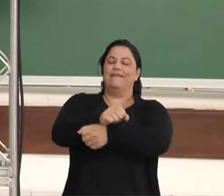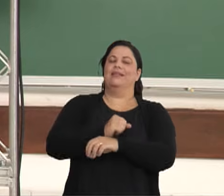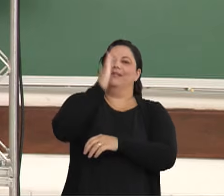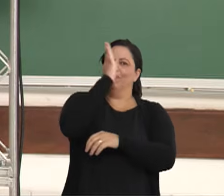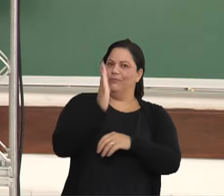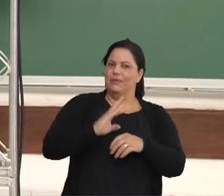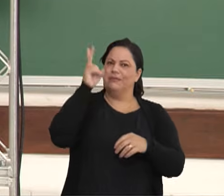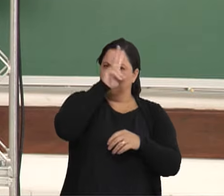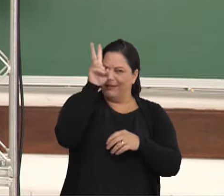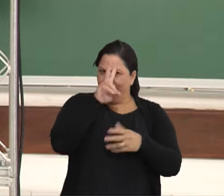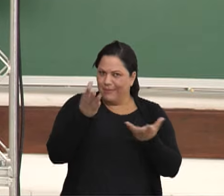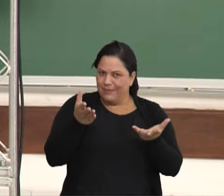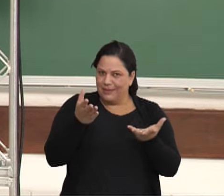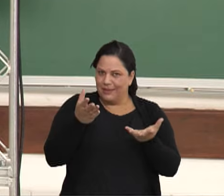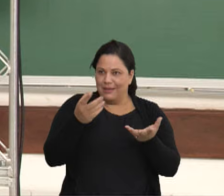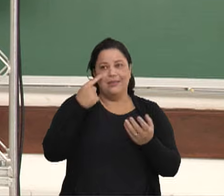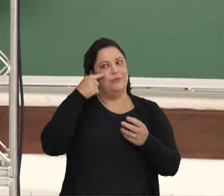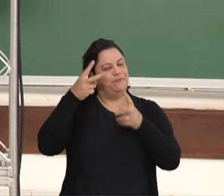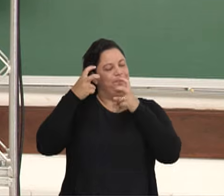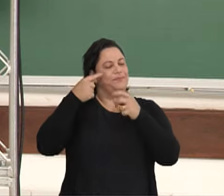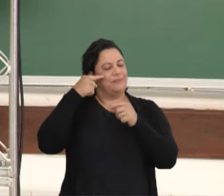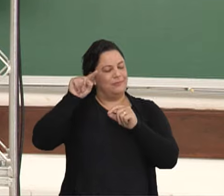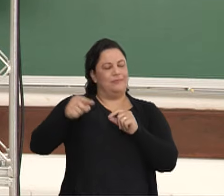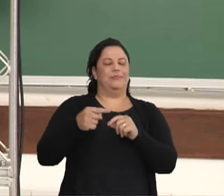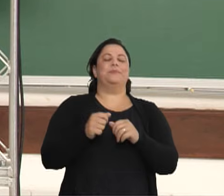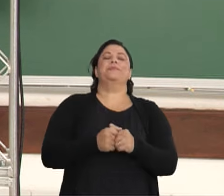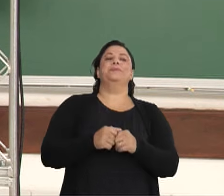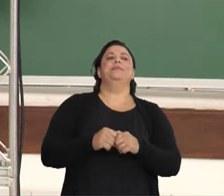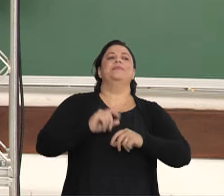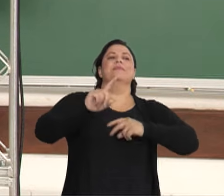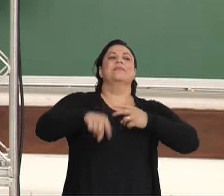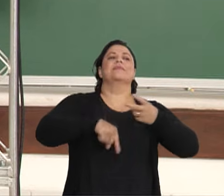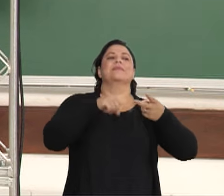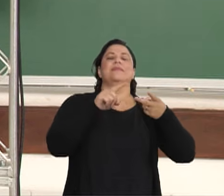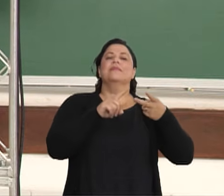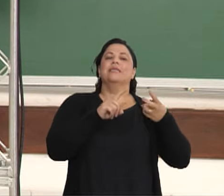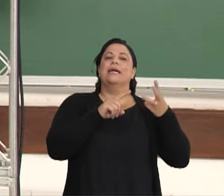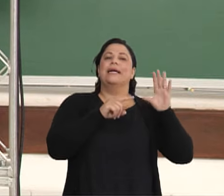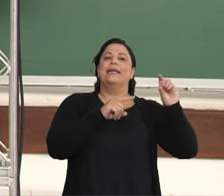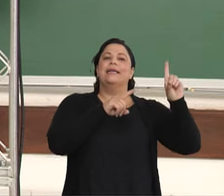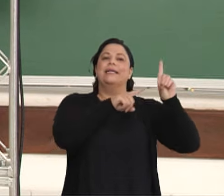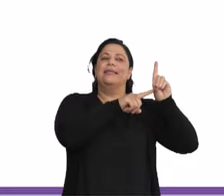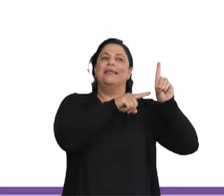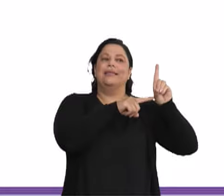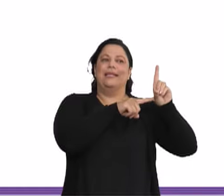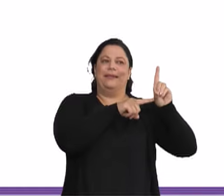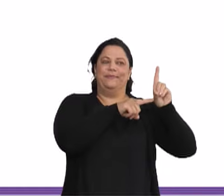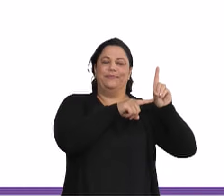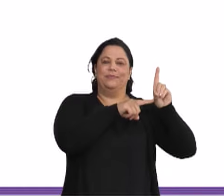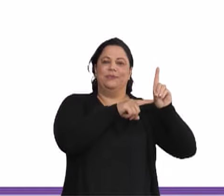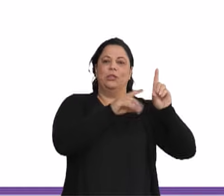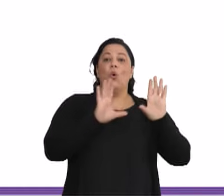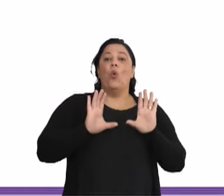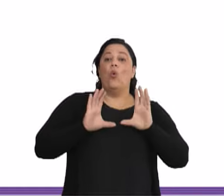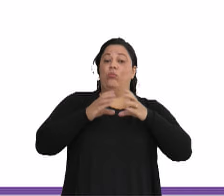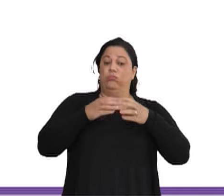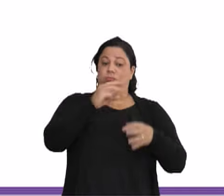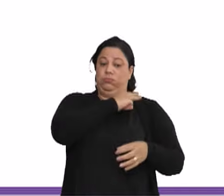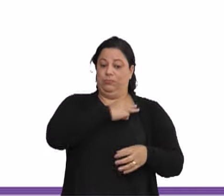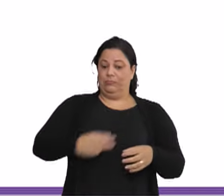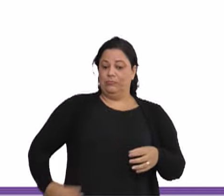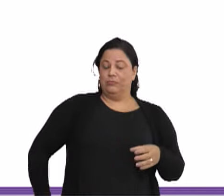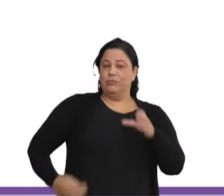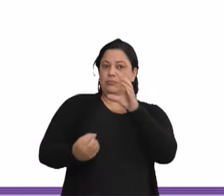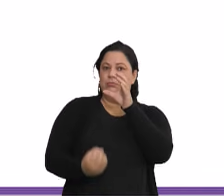é de 1930, já não é. O Ministério do Trabalho criou um grupo de planejamento para a inclusão